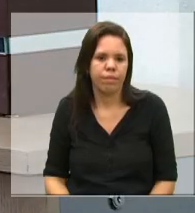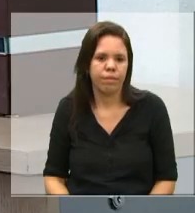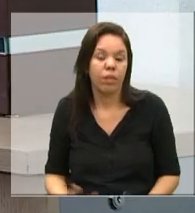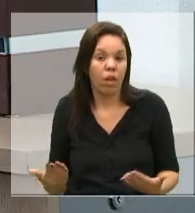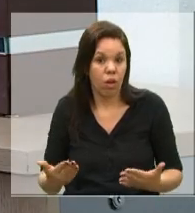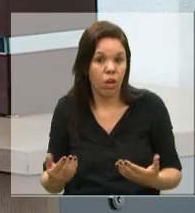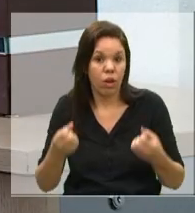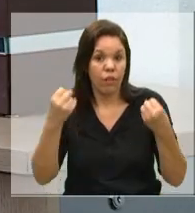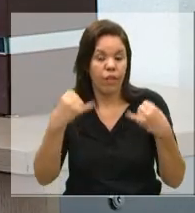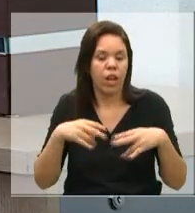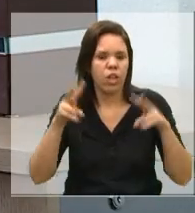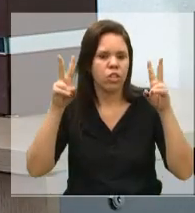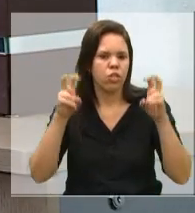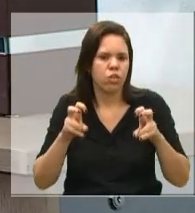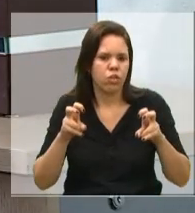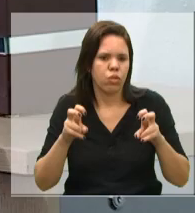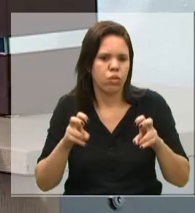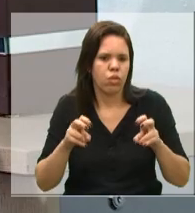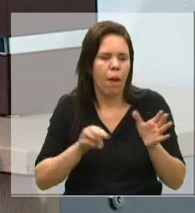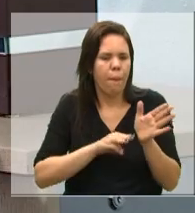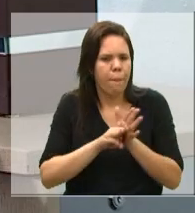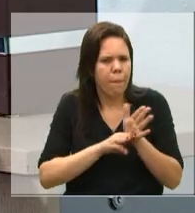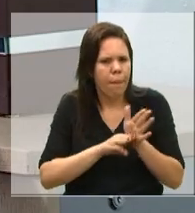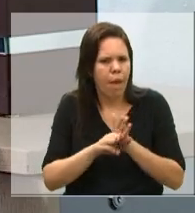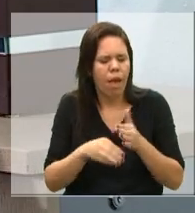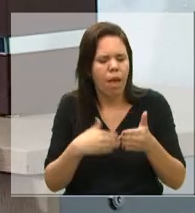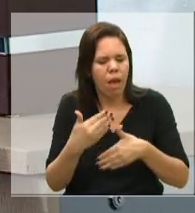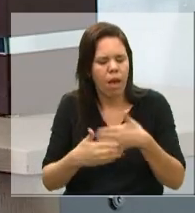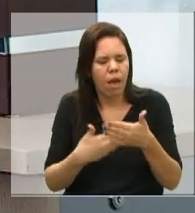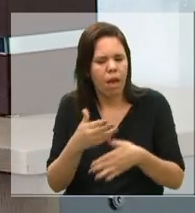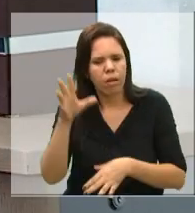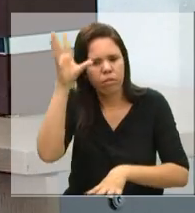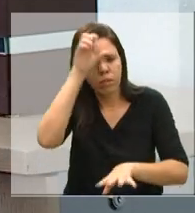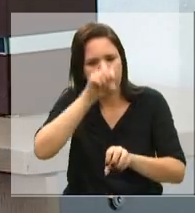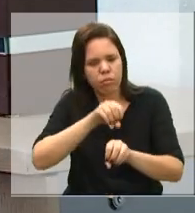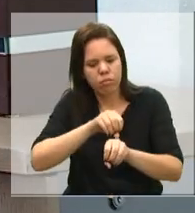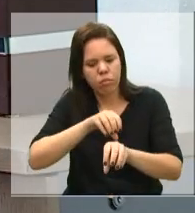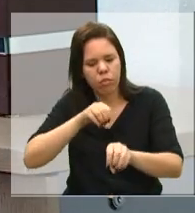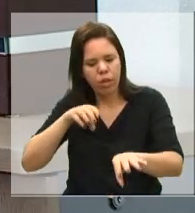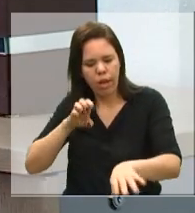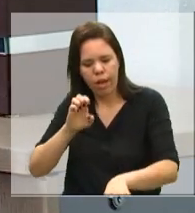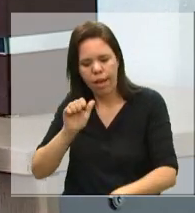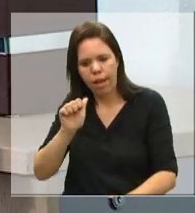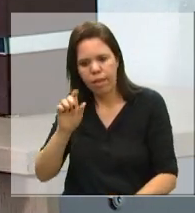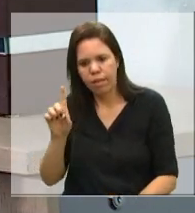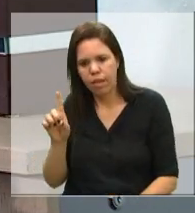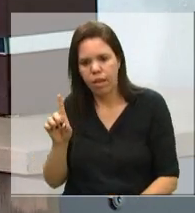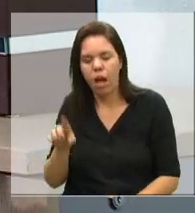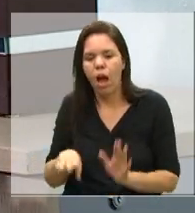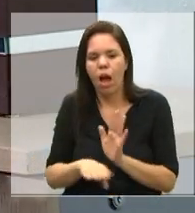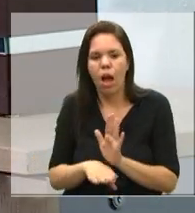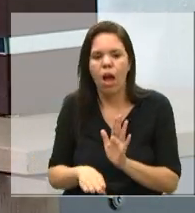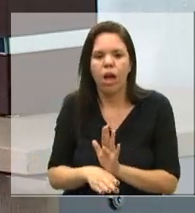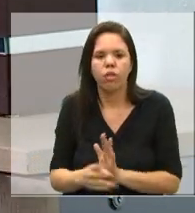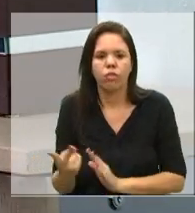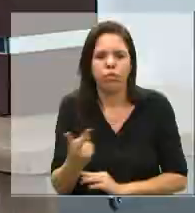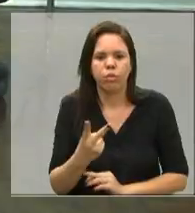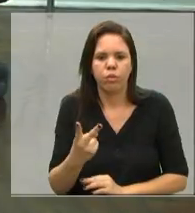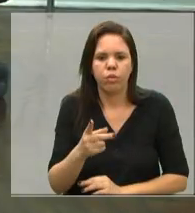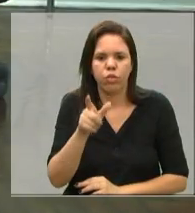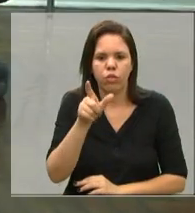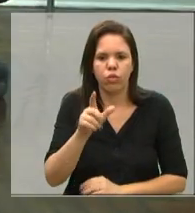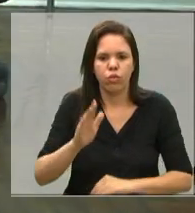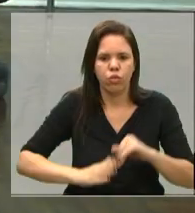Agora a gente vai falar mais sobre esse método de aprendizagem que é o ensino à distância. Agora eu vou contar com duas ajudas importantes de